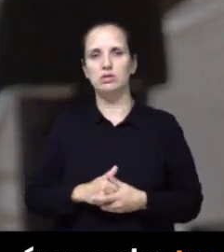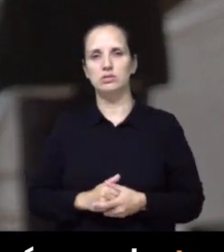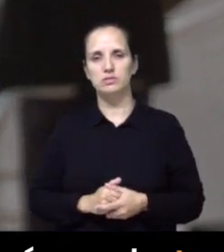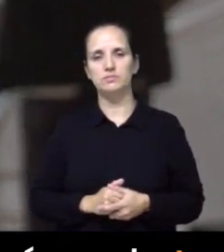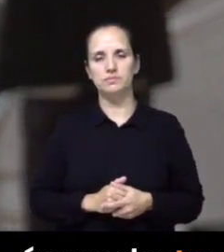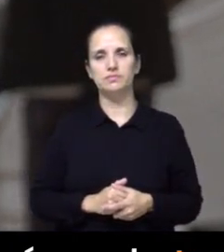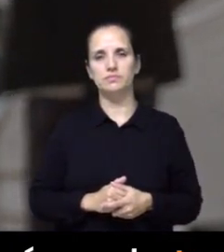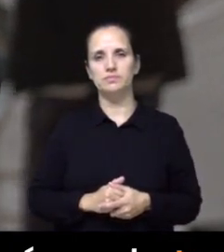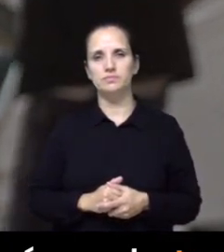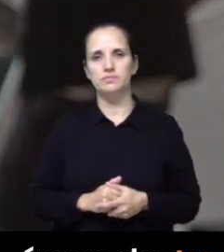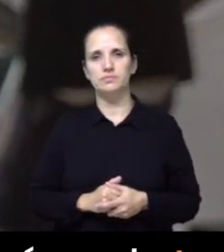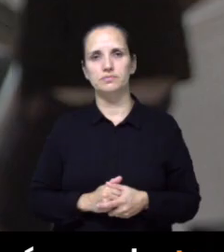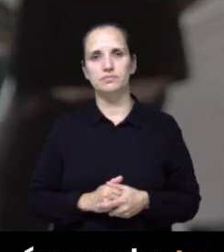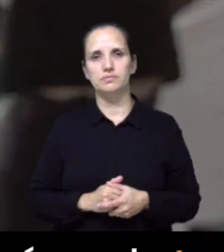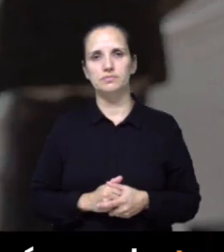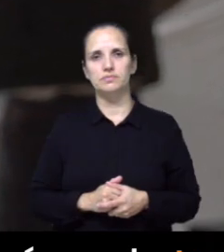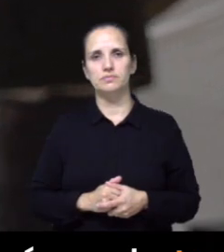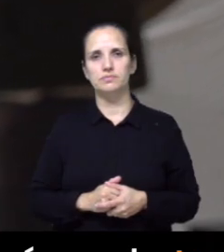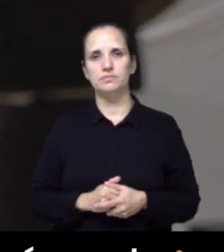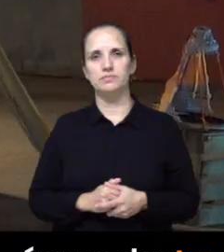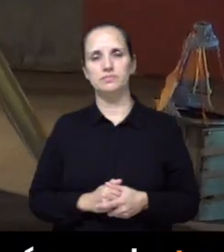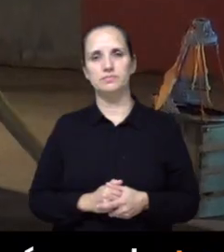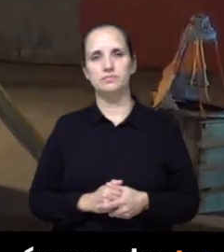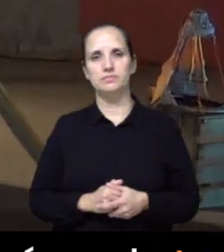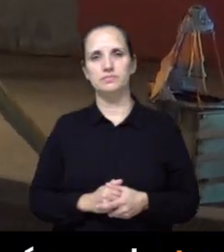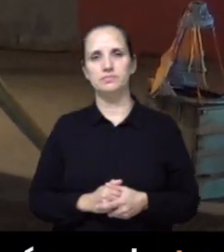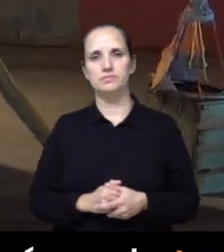também é muito, muito importante.